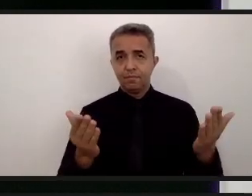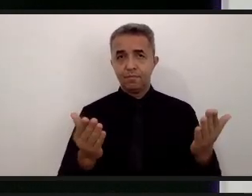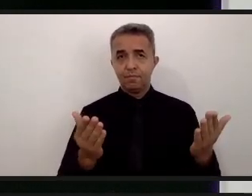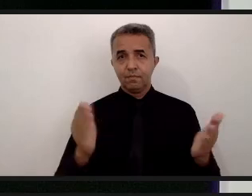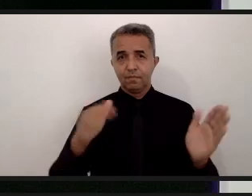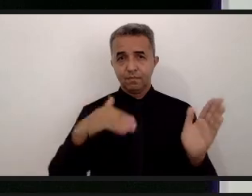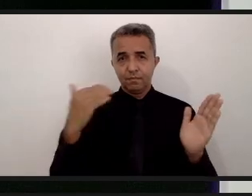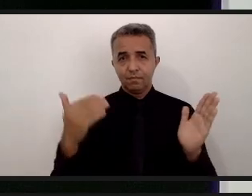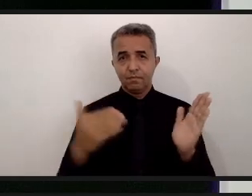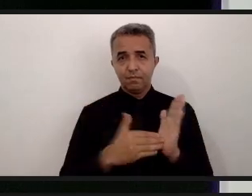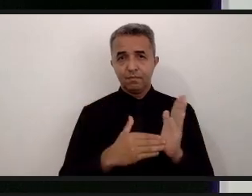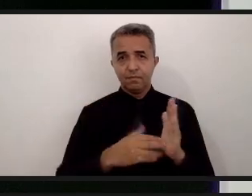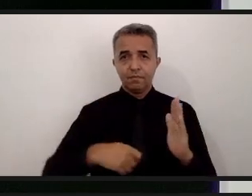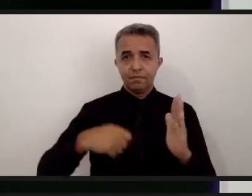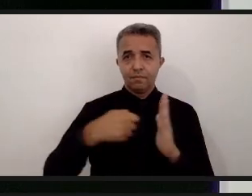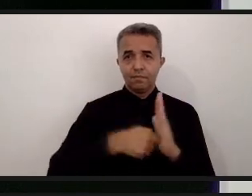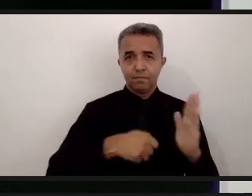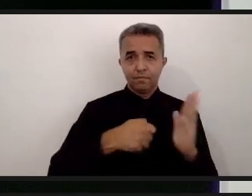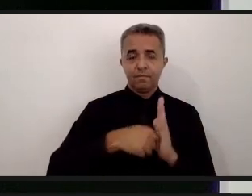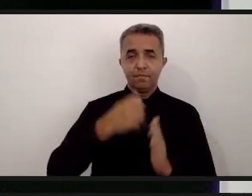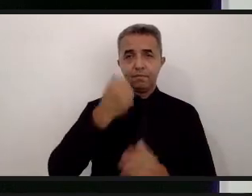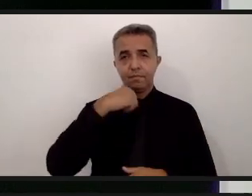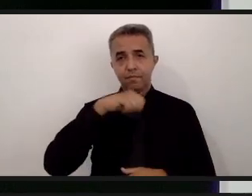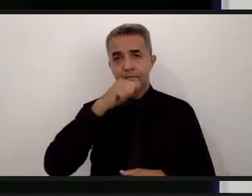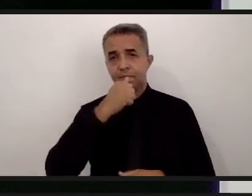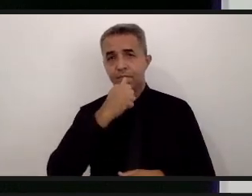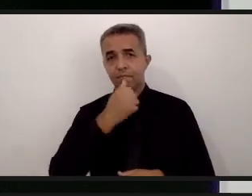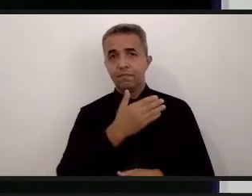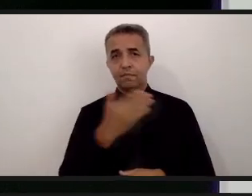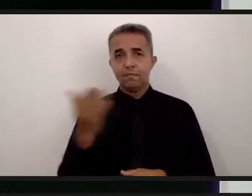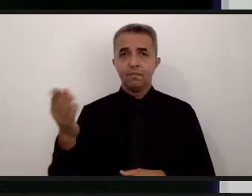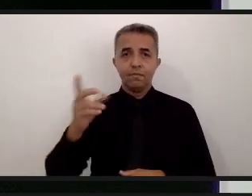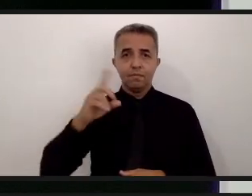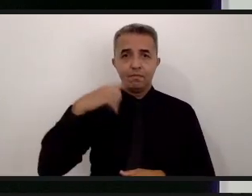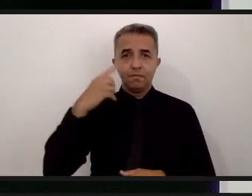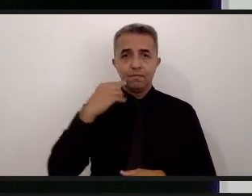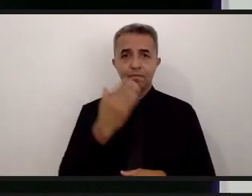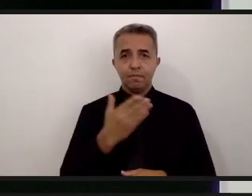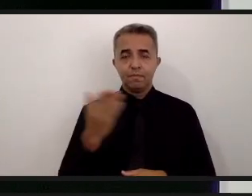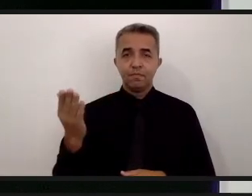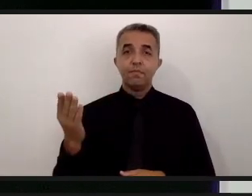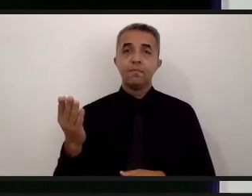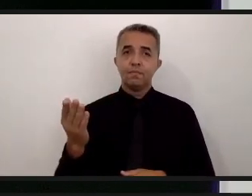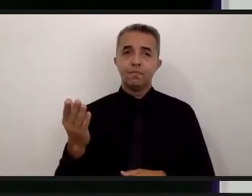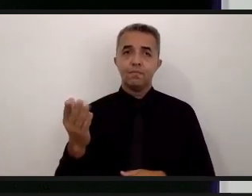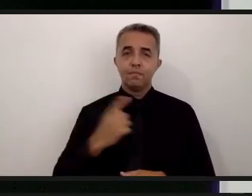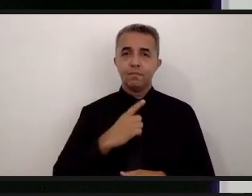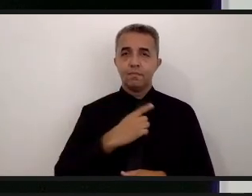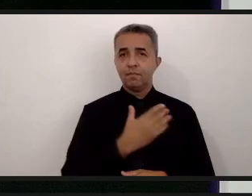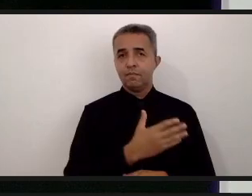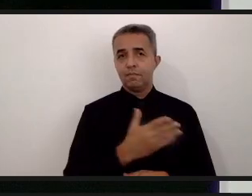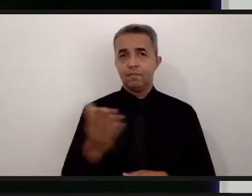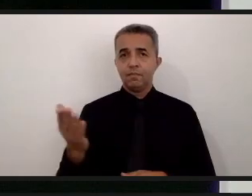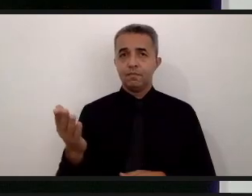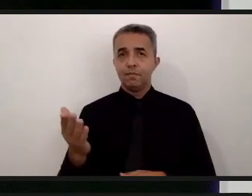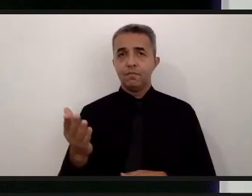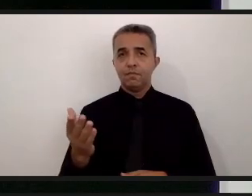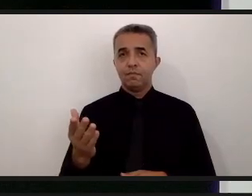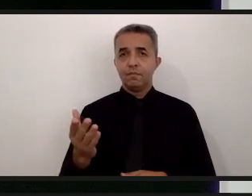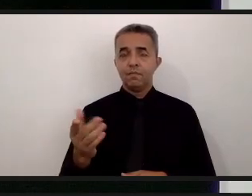luta, você é a mãe, a advogada, mas vem uma notícia: você está com